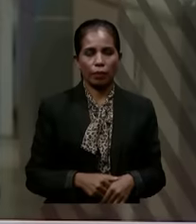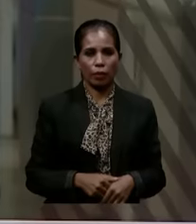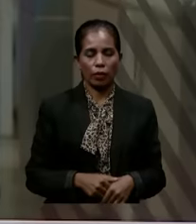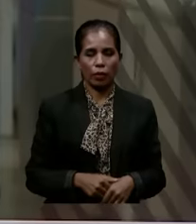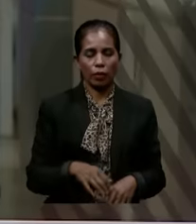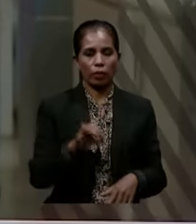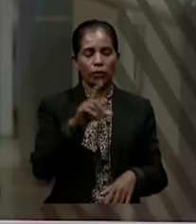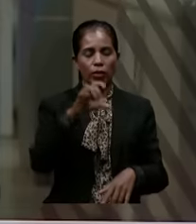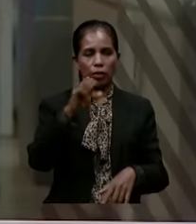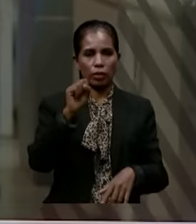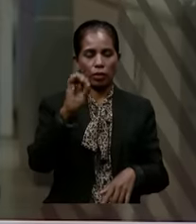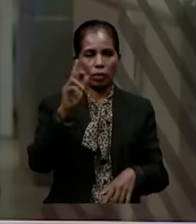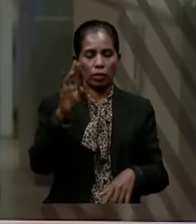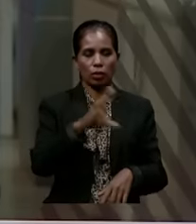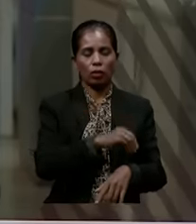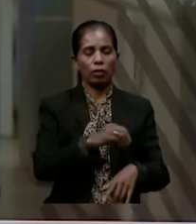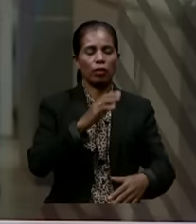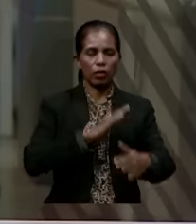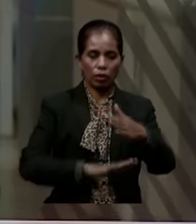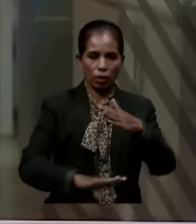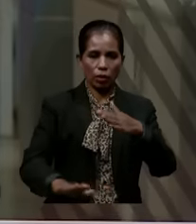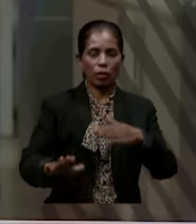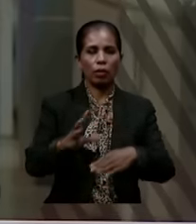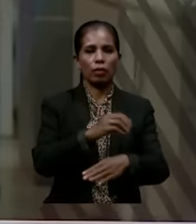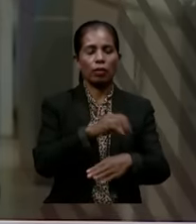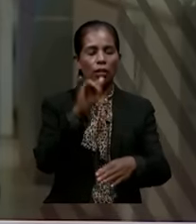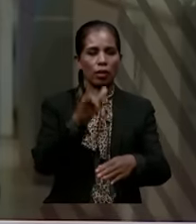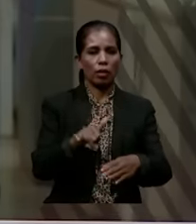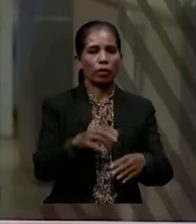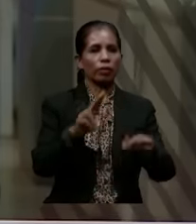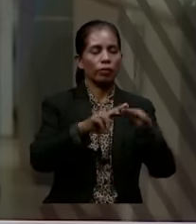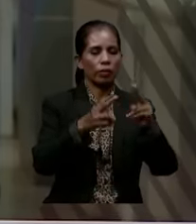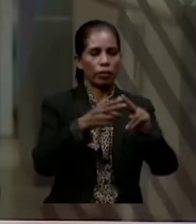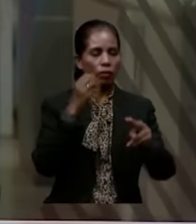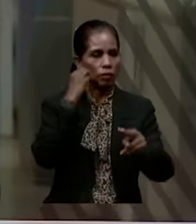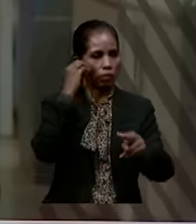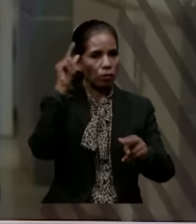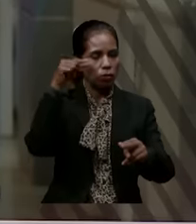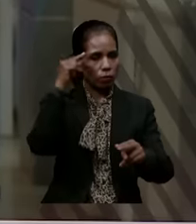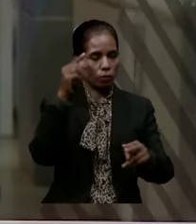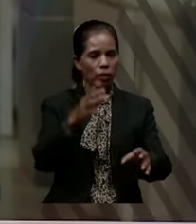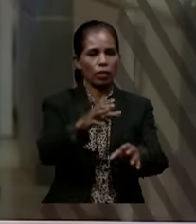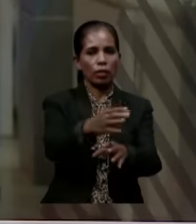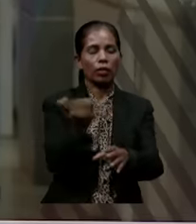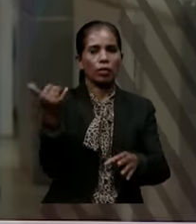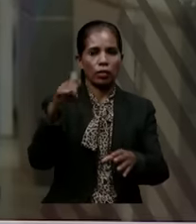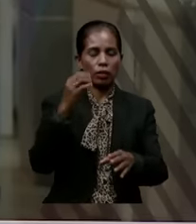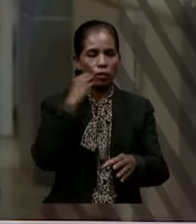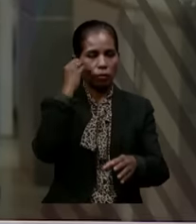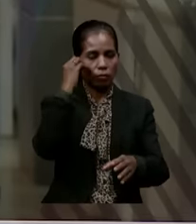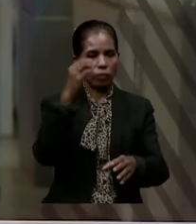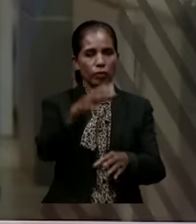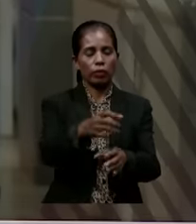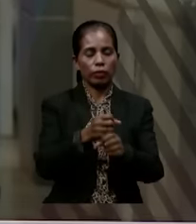Feliciano Rony acaba em be foi em partos de Loron Tolo, ela é vizinho nenhuma, a foi em governo ralo despeso, ba sirenia, ela